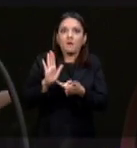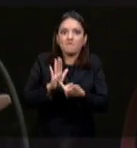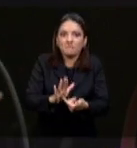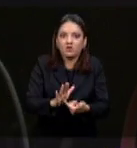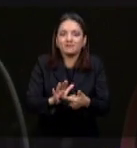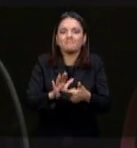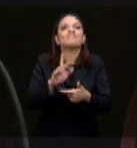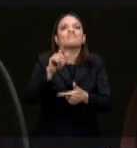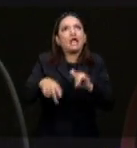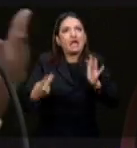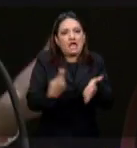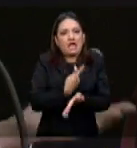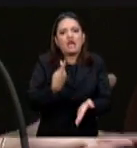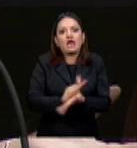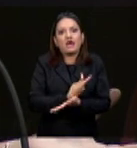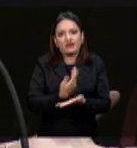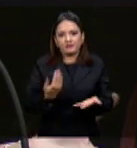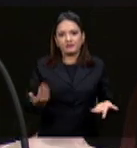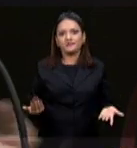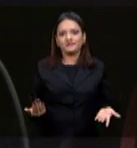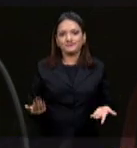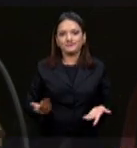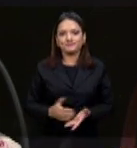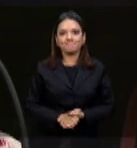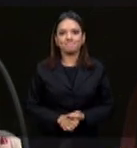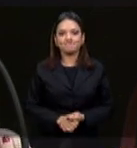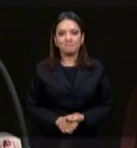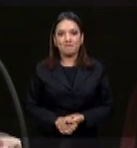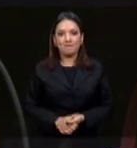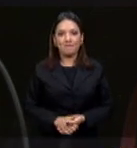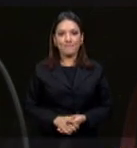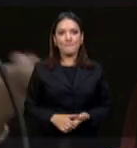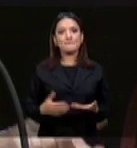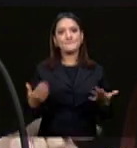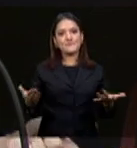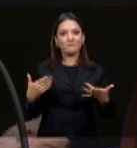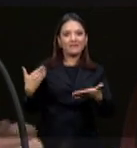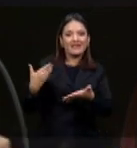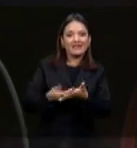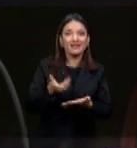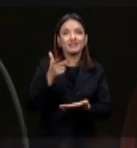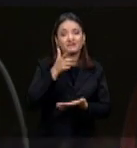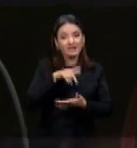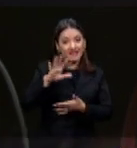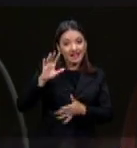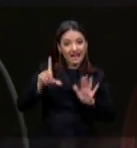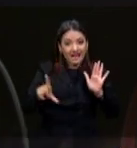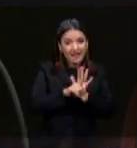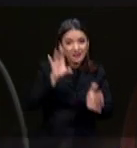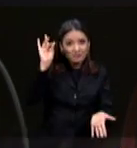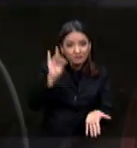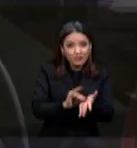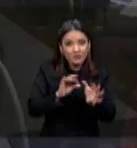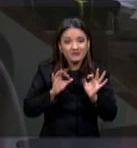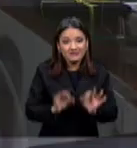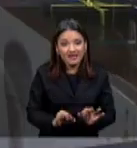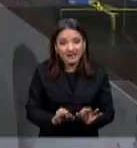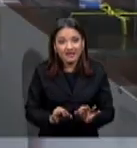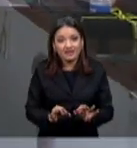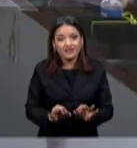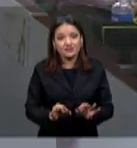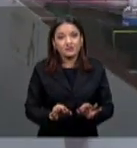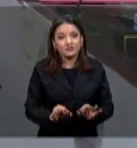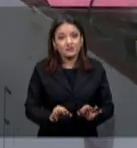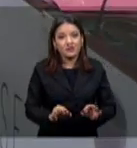é errado. Claro que até a decisão de vir uma lei, até a promulgação de uma lei, até ela ser de fato implementada, conhecida